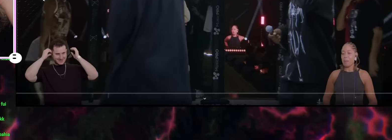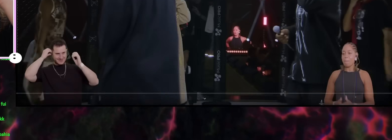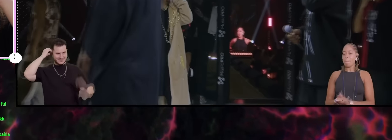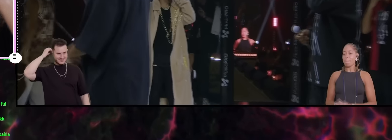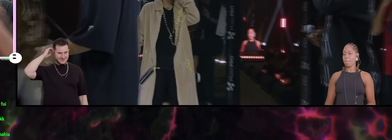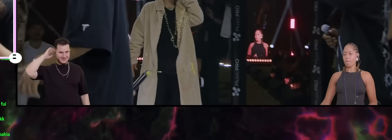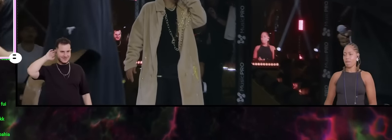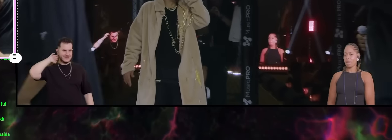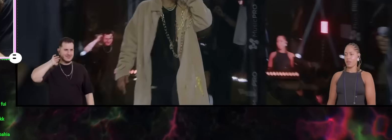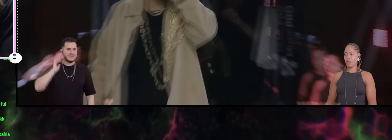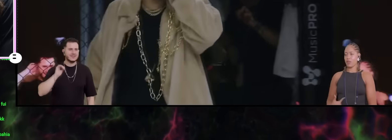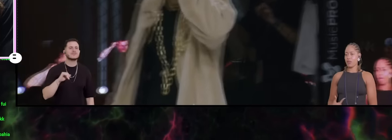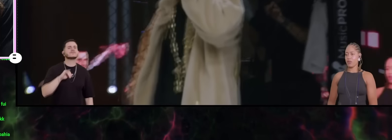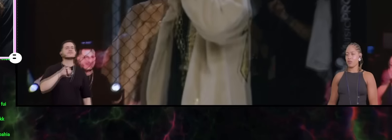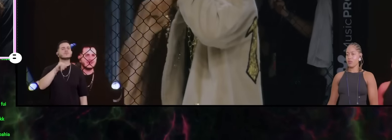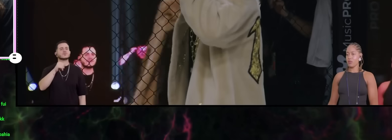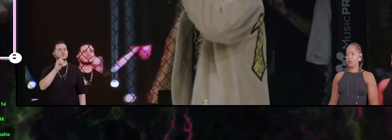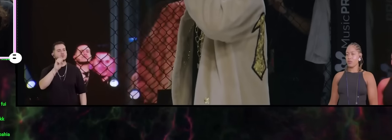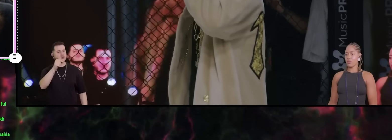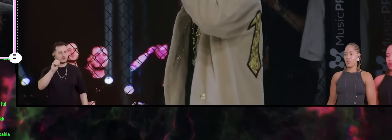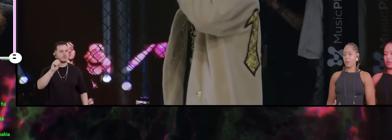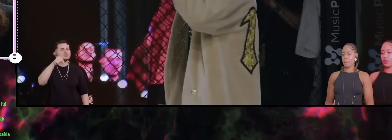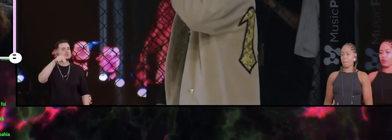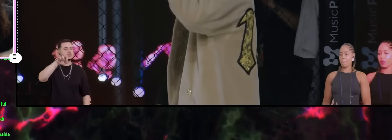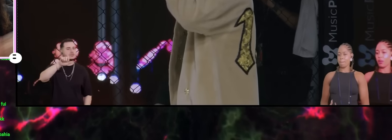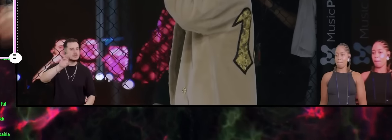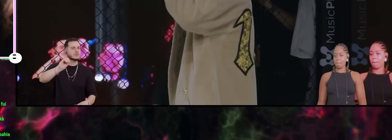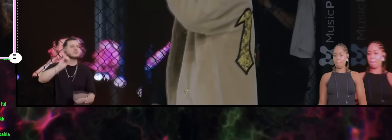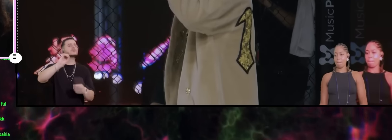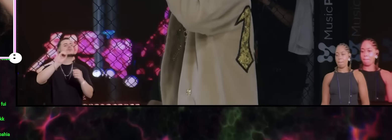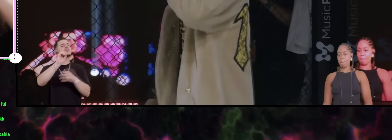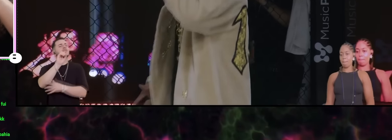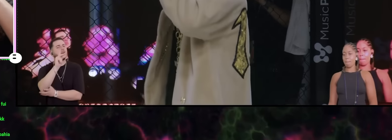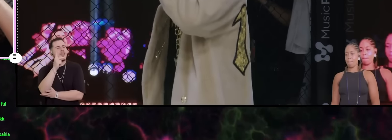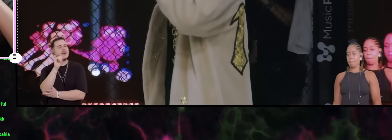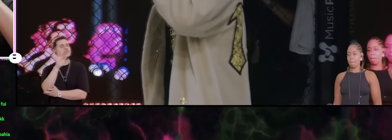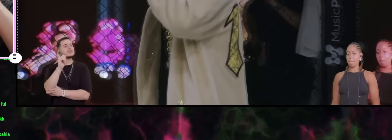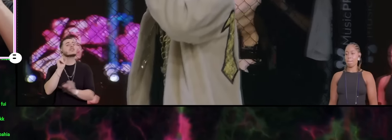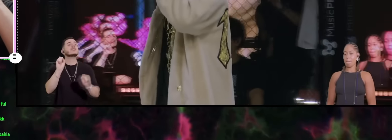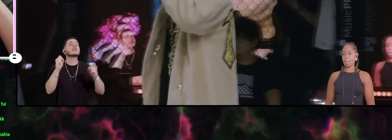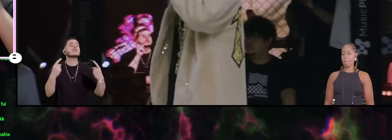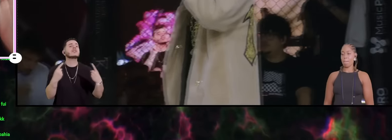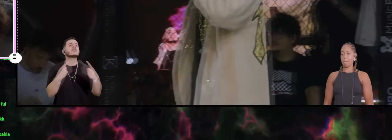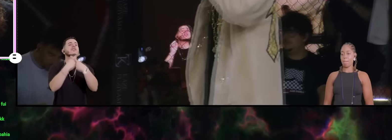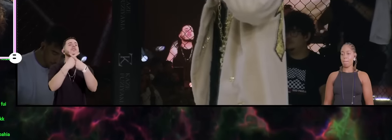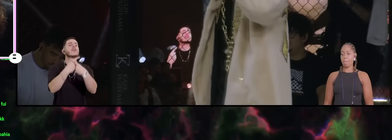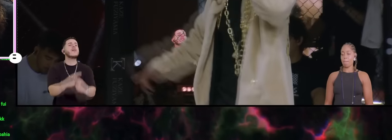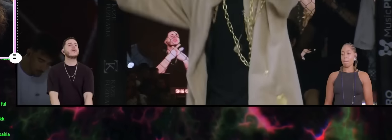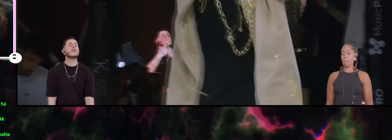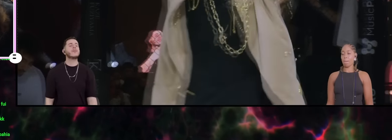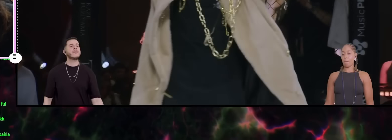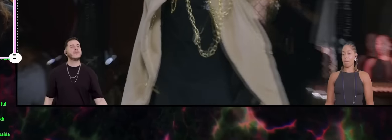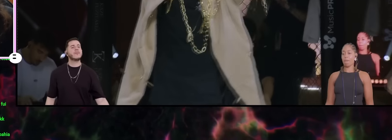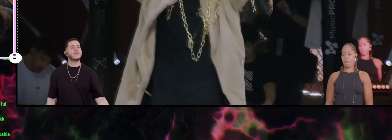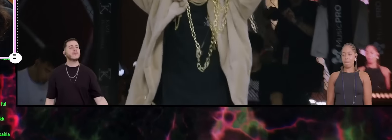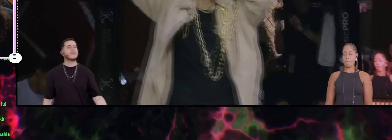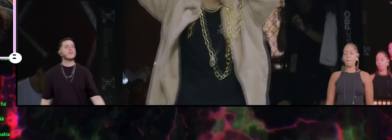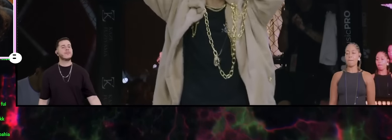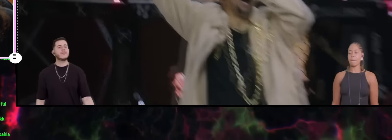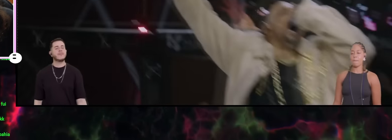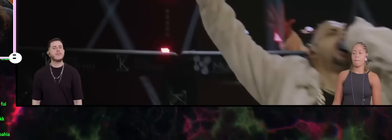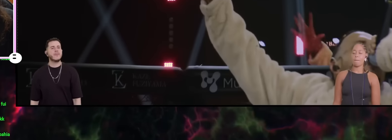João Negro, Grafite, Brenos versus Vitu, KM, Martizinho. Quem começa é Martizinho, Vitu e KM. Geral com a mão